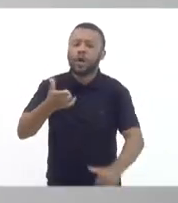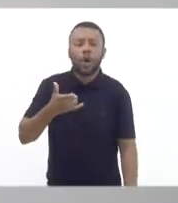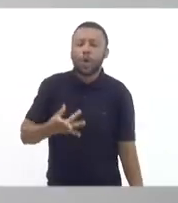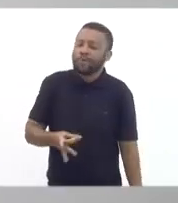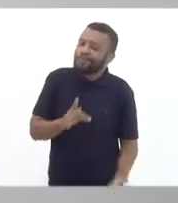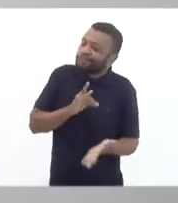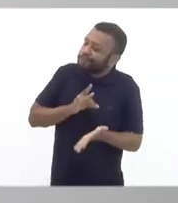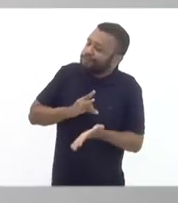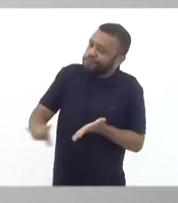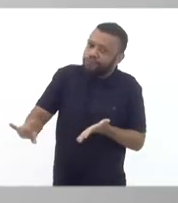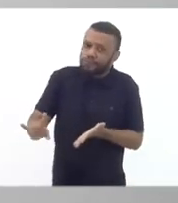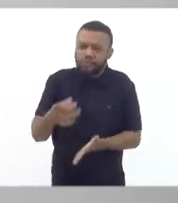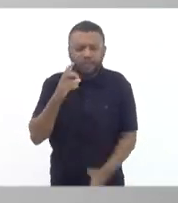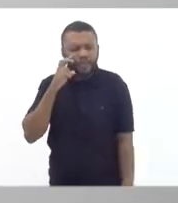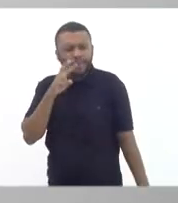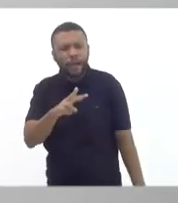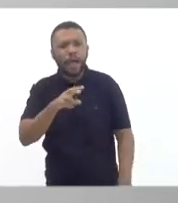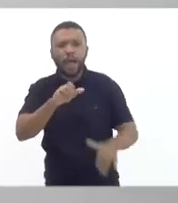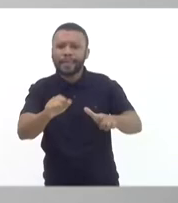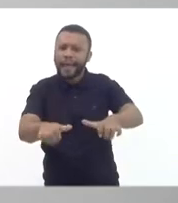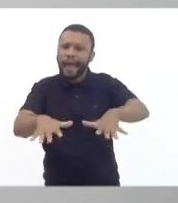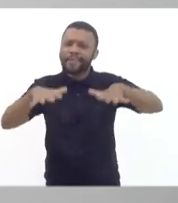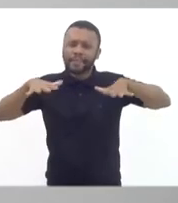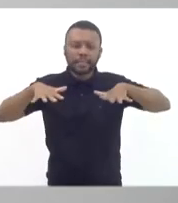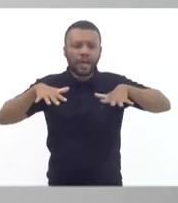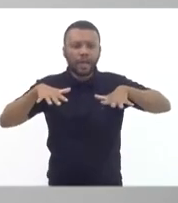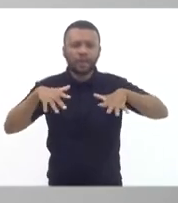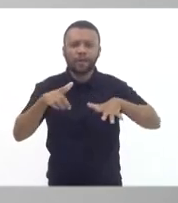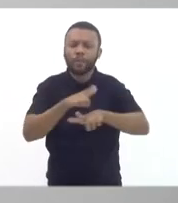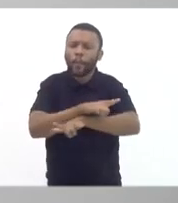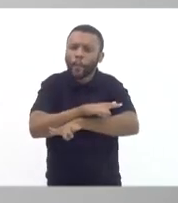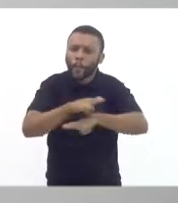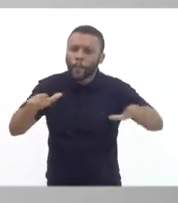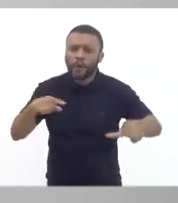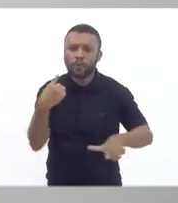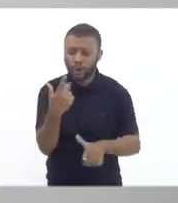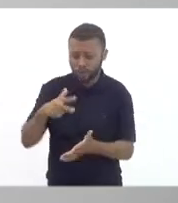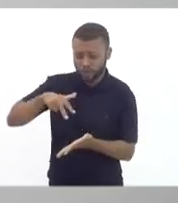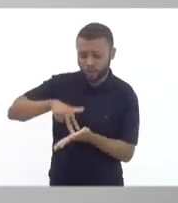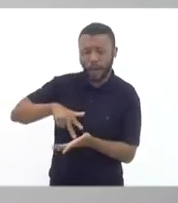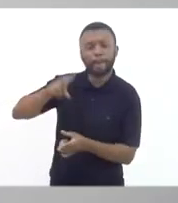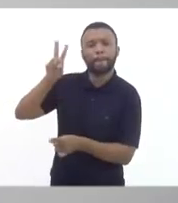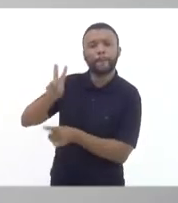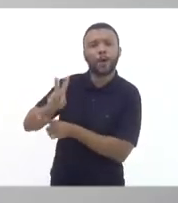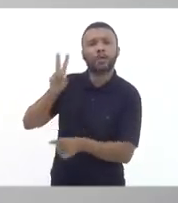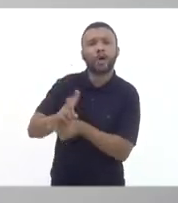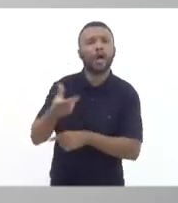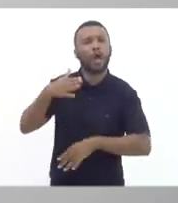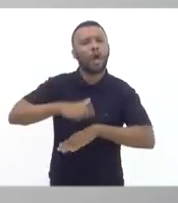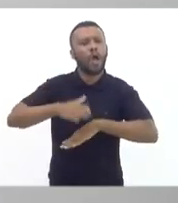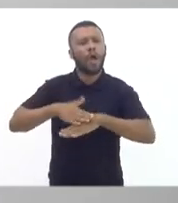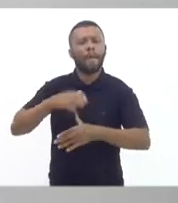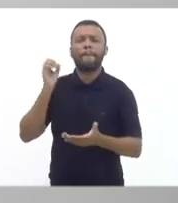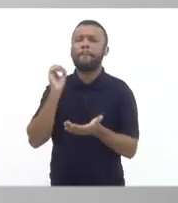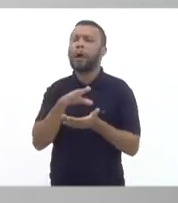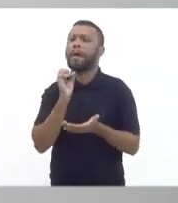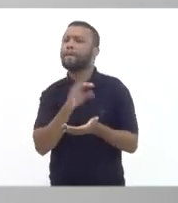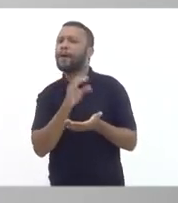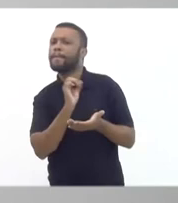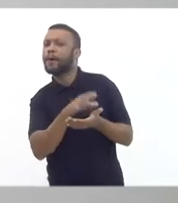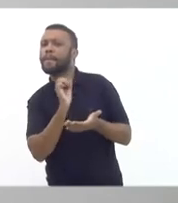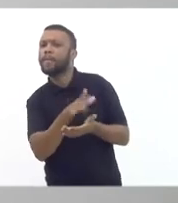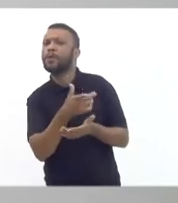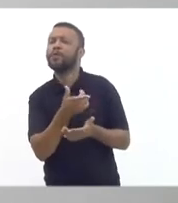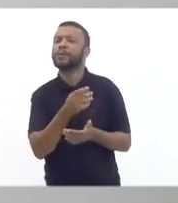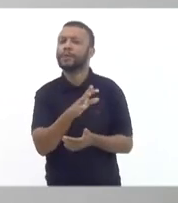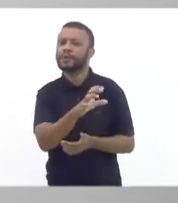por ver esse auditório vazio. Nós estamos aqui como protetores. Eu divulguei para todo mundo na Baixada Fluminense. Divulguei